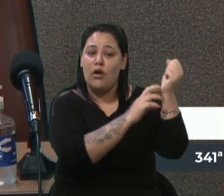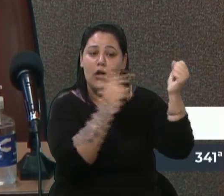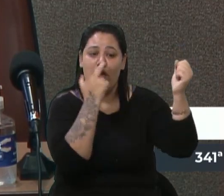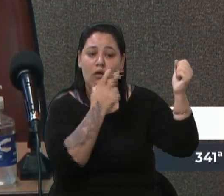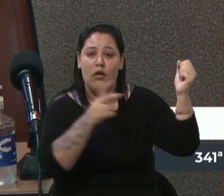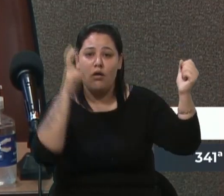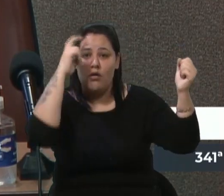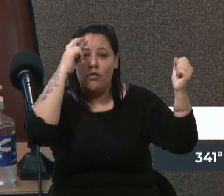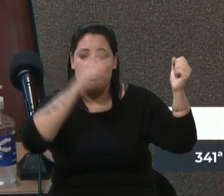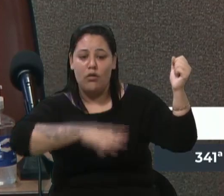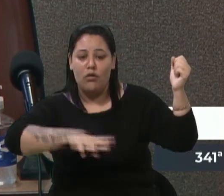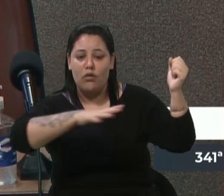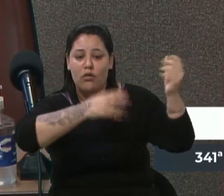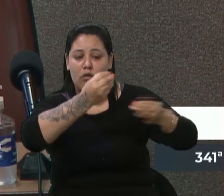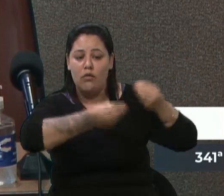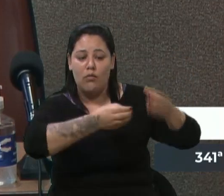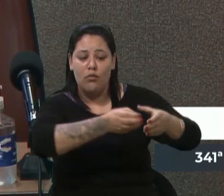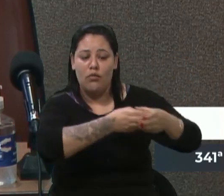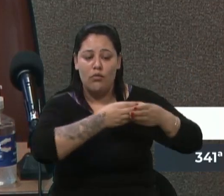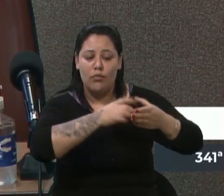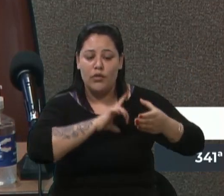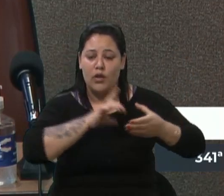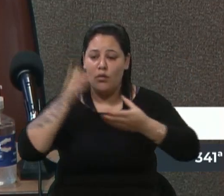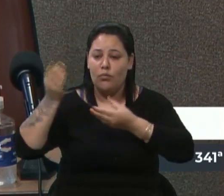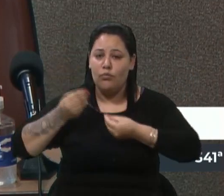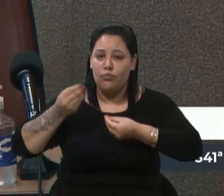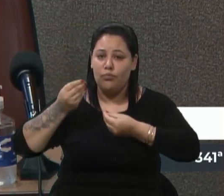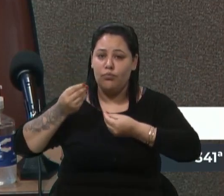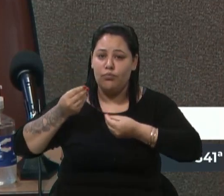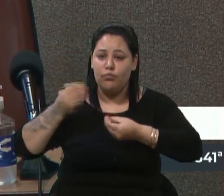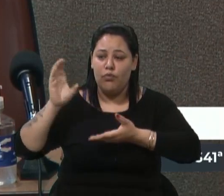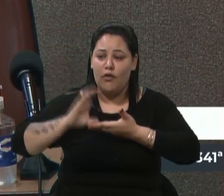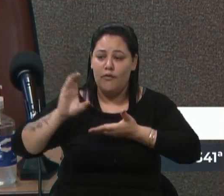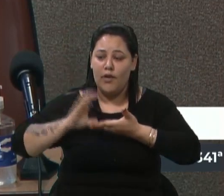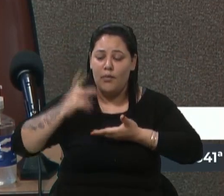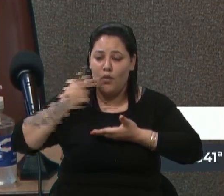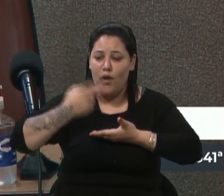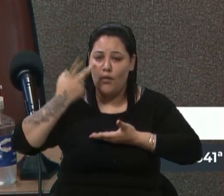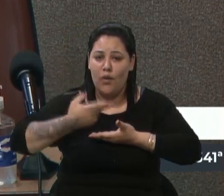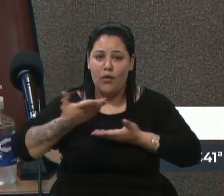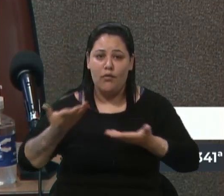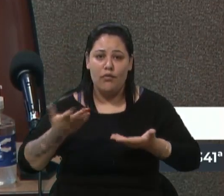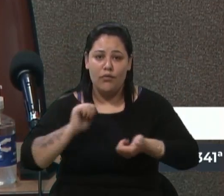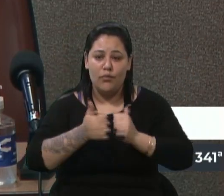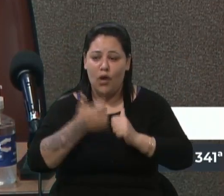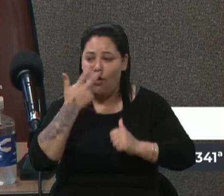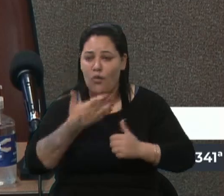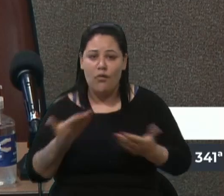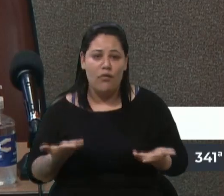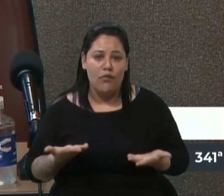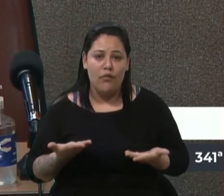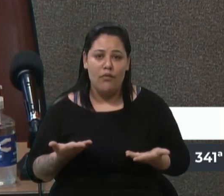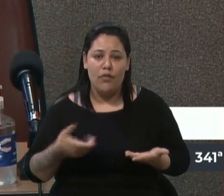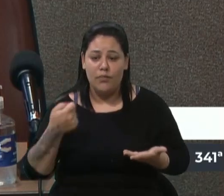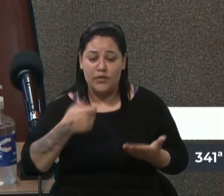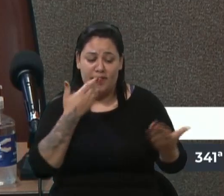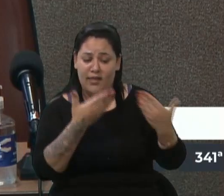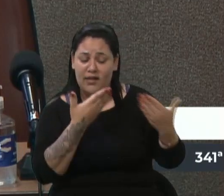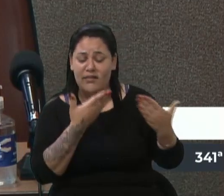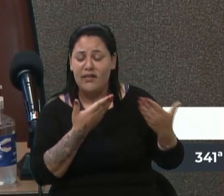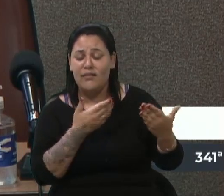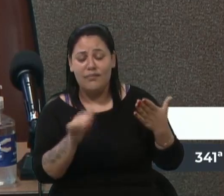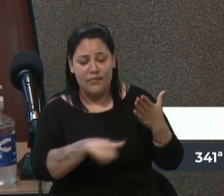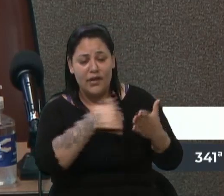clã que ganha sempre a mesma coisa e sempre os mesmos, e o FIESPORT é a mesma coisa. Então, nós temos que avaliar isso